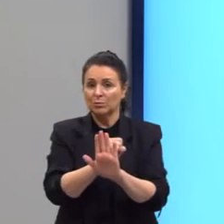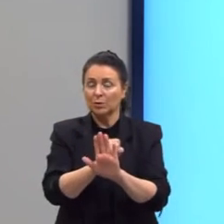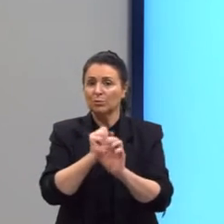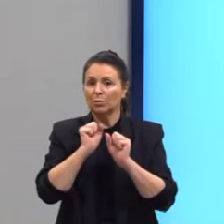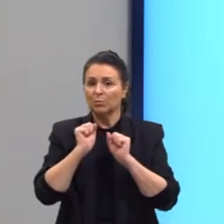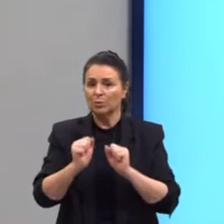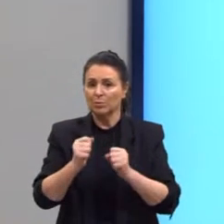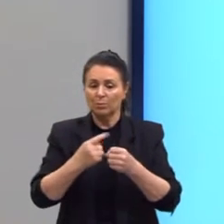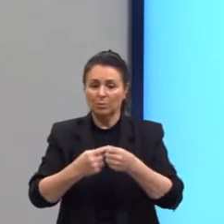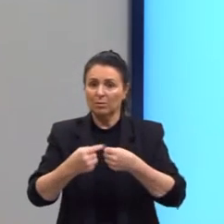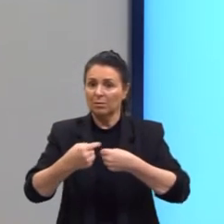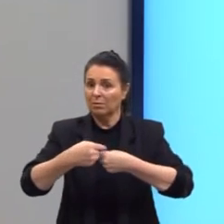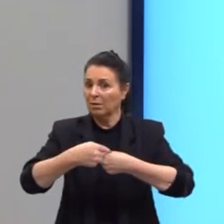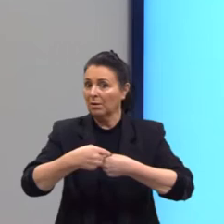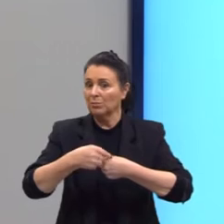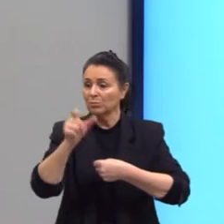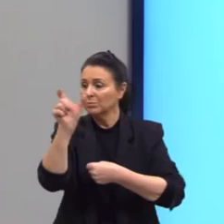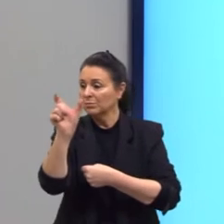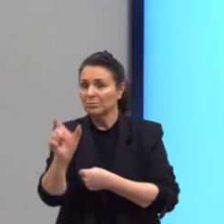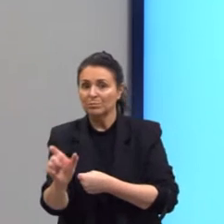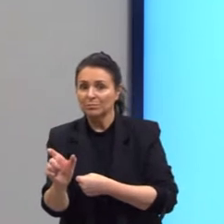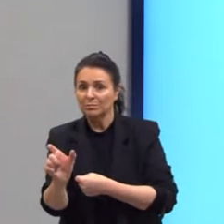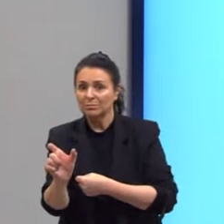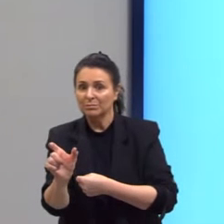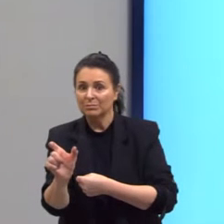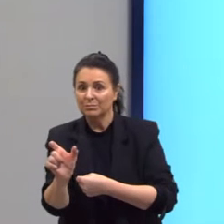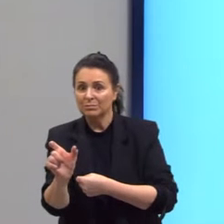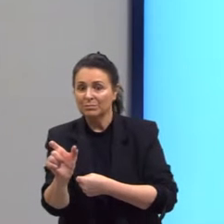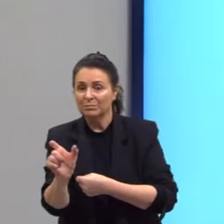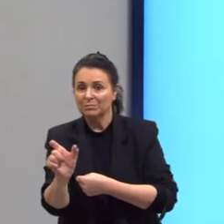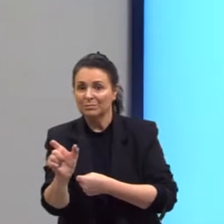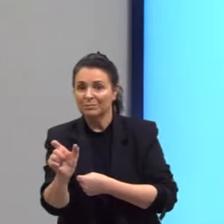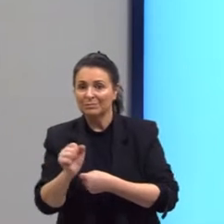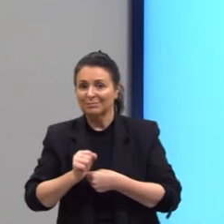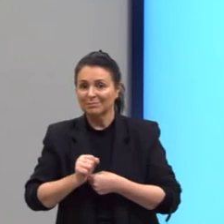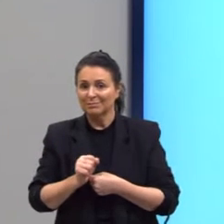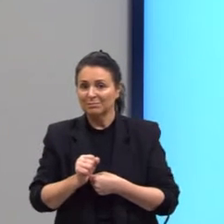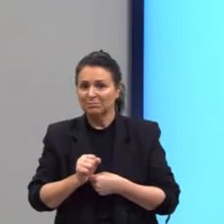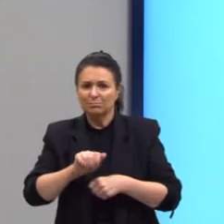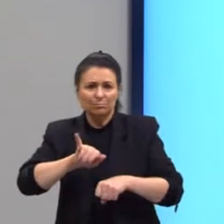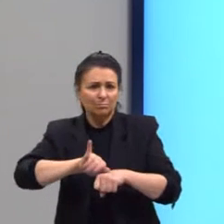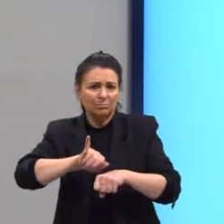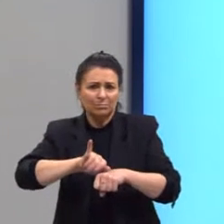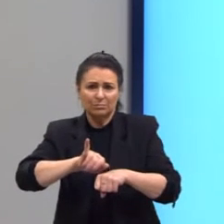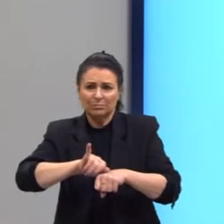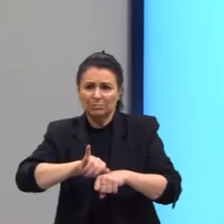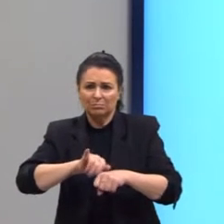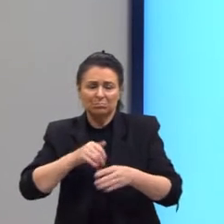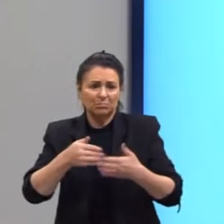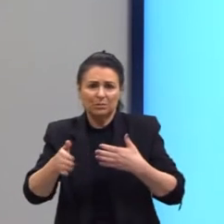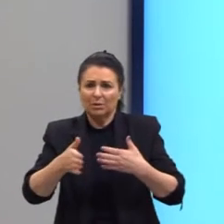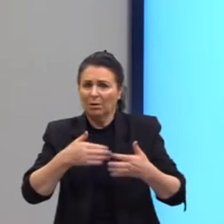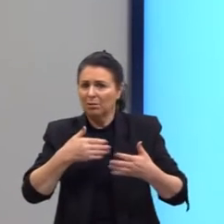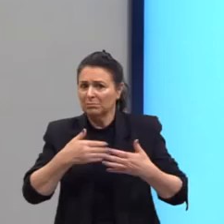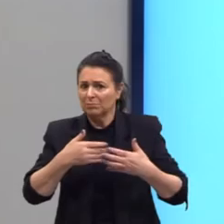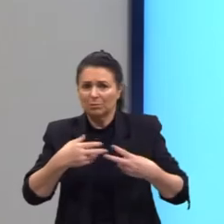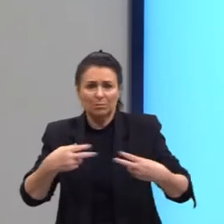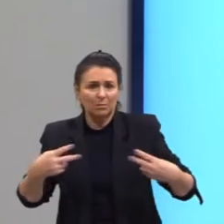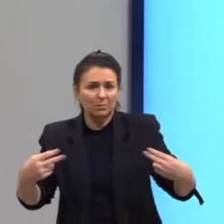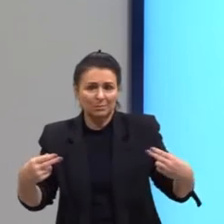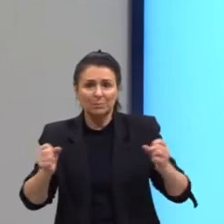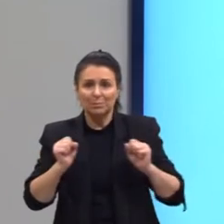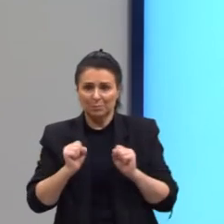pode ser uma cidade pode ser uma pessoa pode ser um objeto Pode ser lá pode ser qualquer coisa